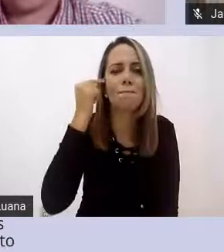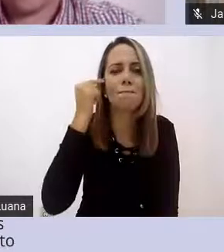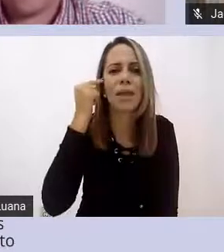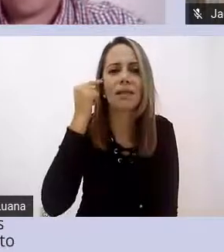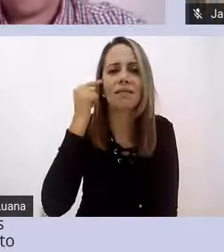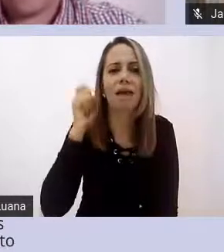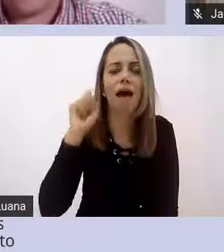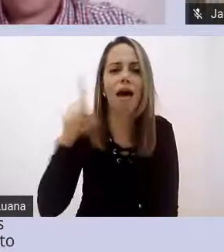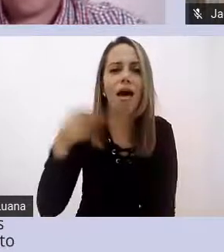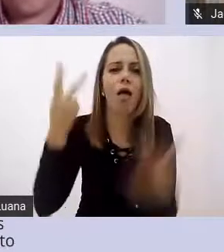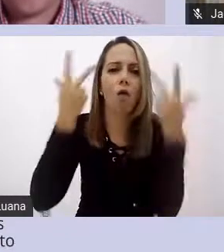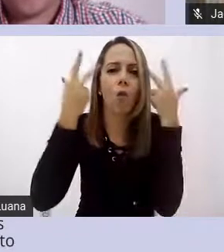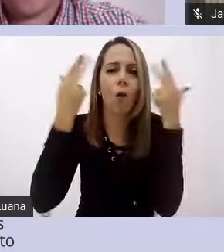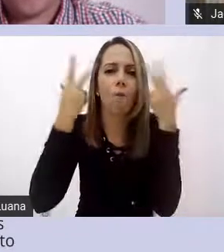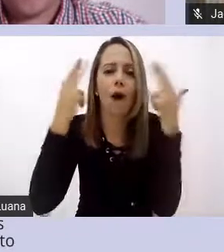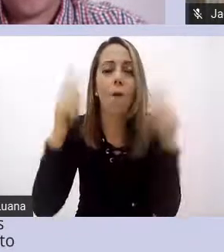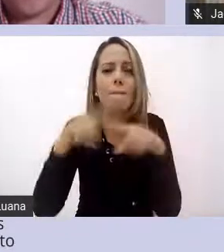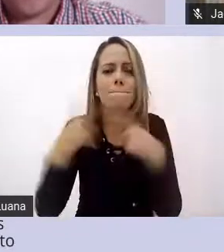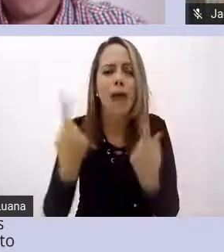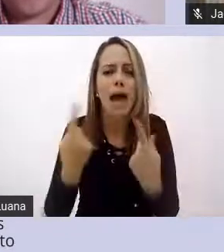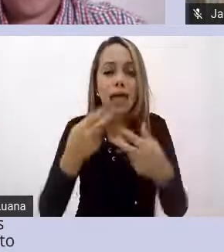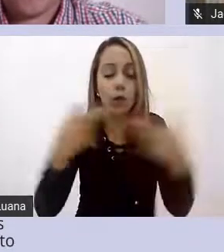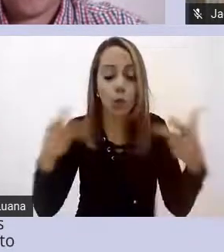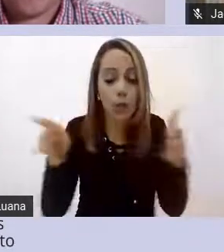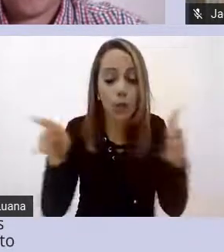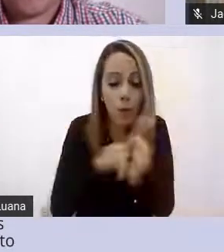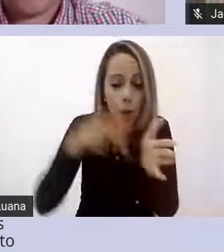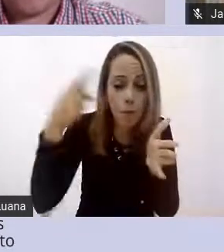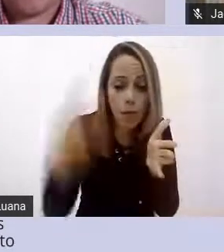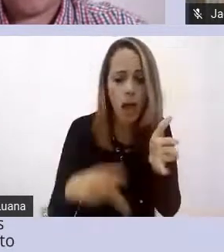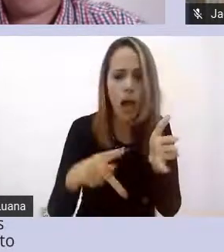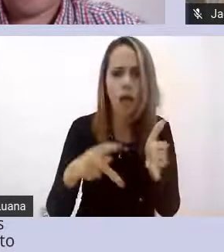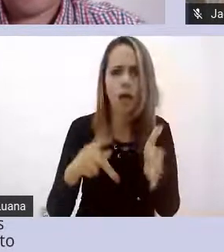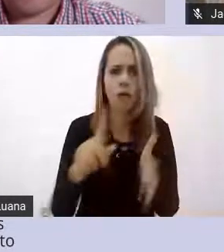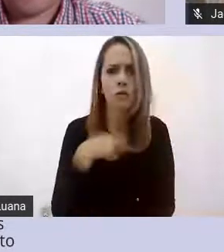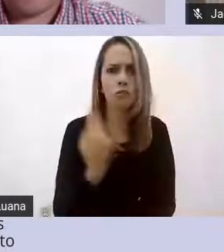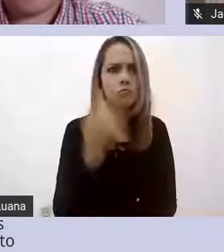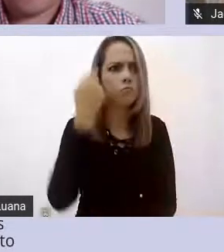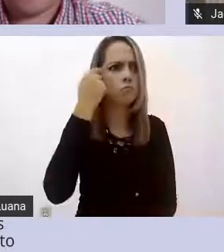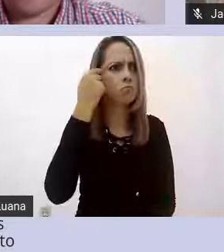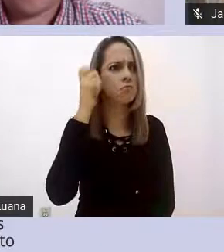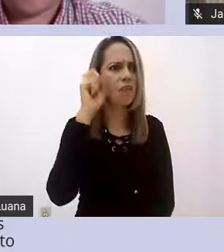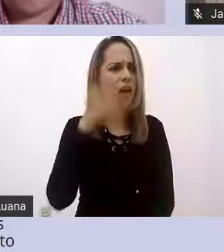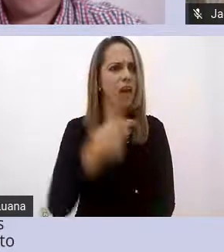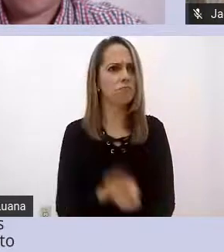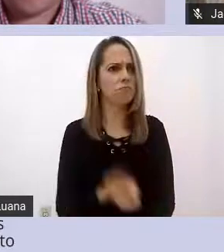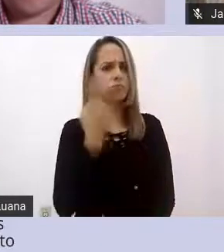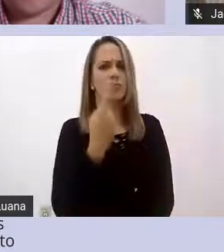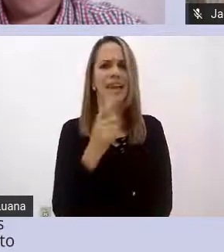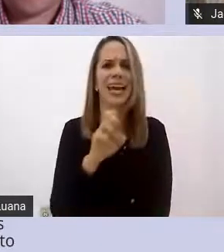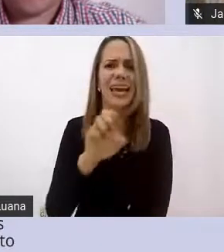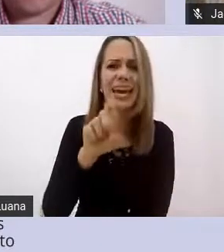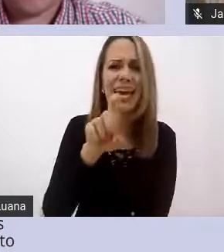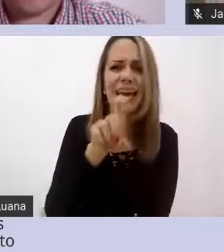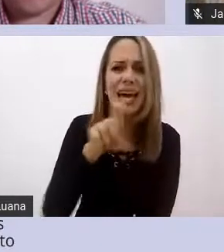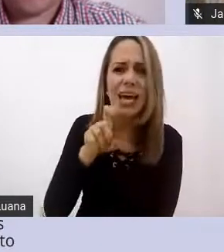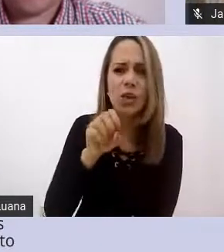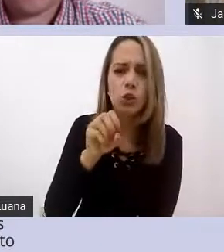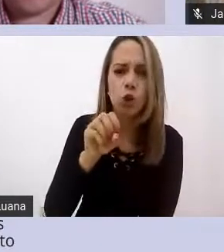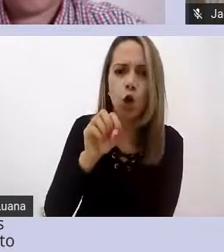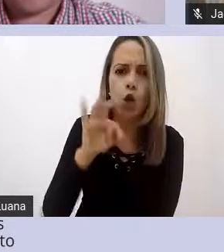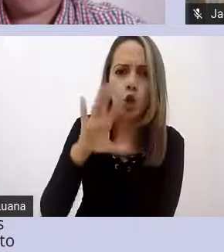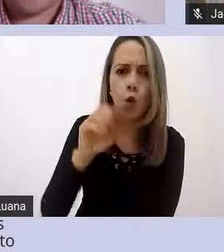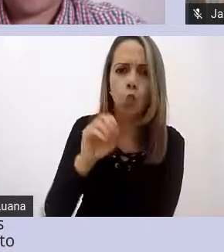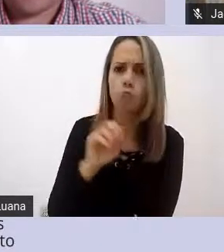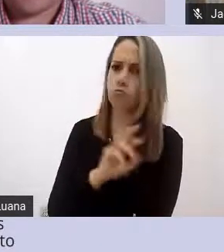a estranho e esquece que exótico é o que vem de fora. Né? Eu acho que isso é uma grande marca que nós temos da desvalorização